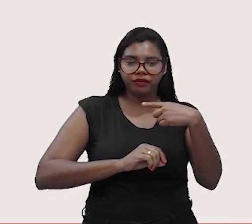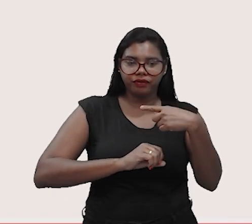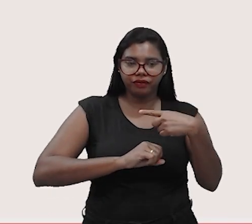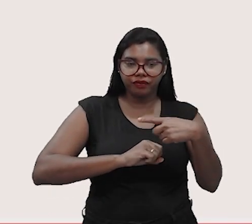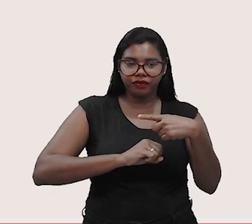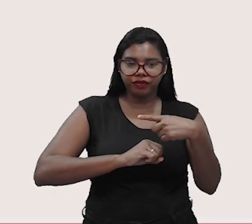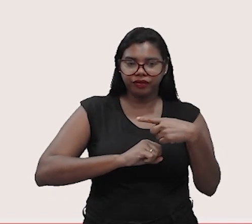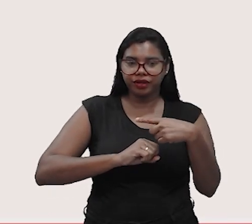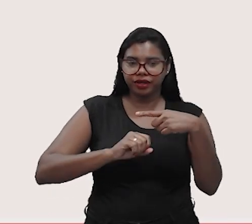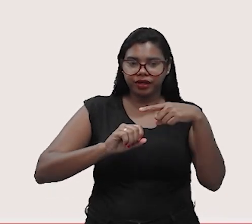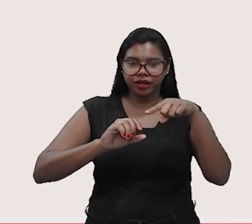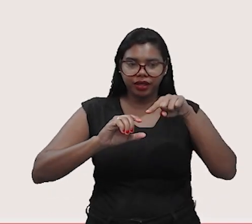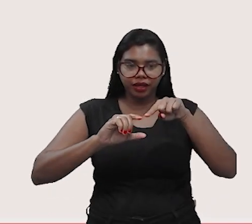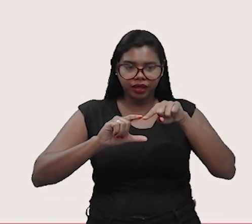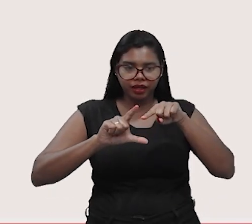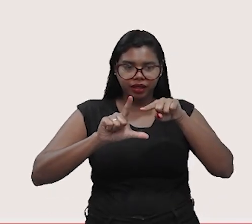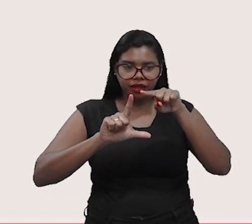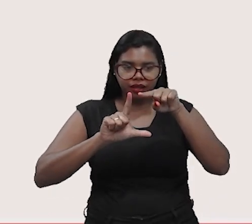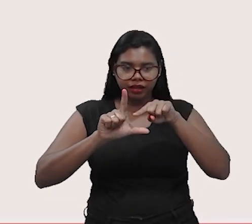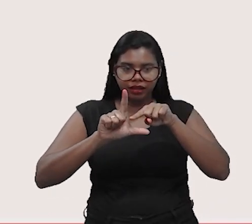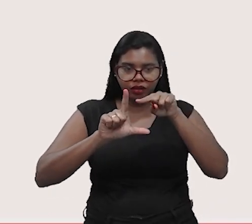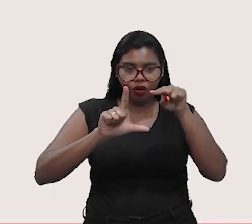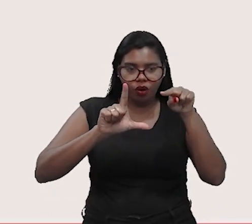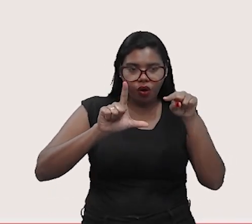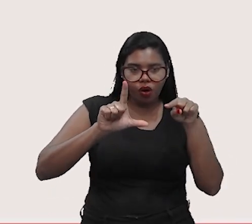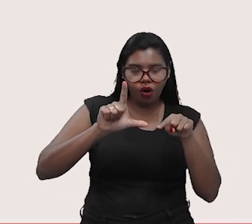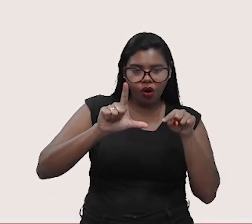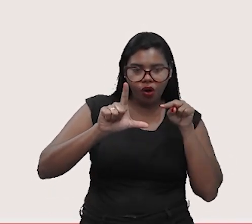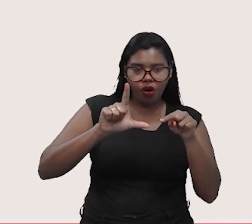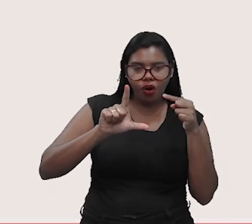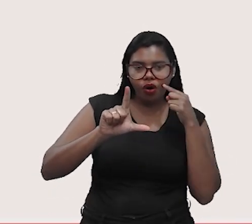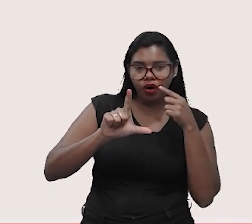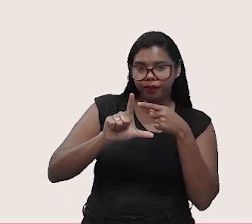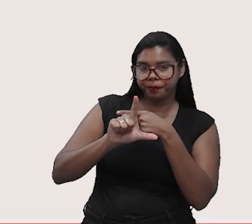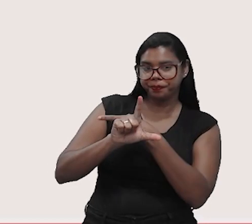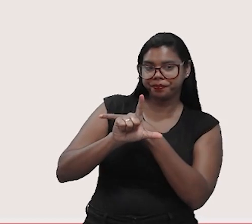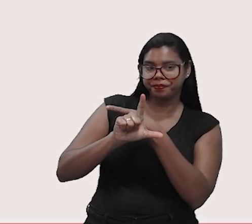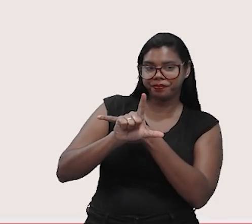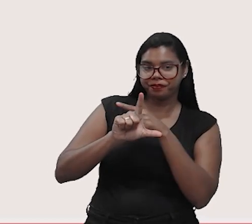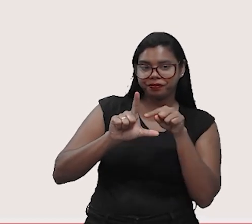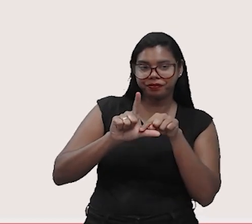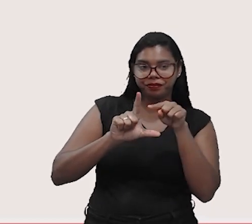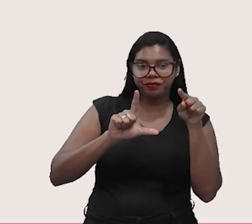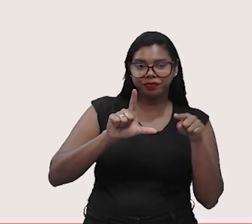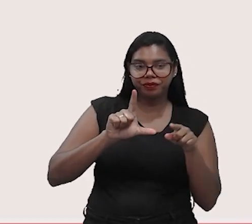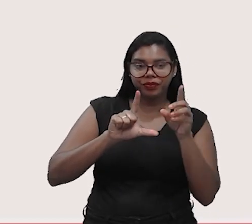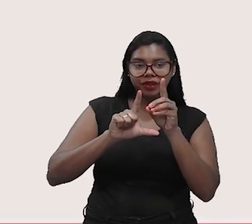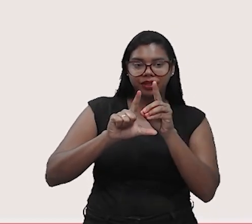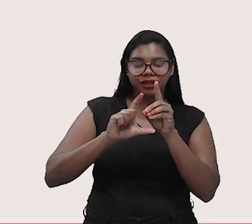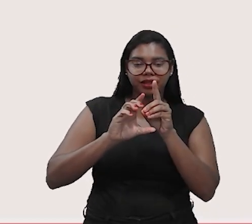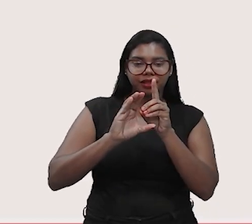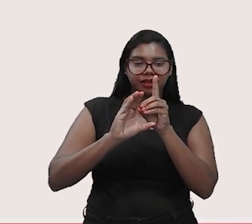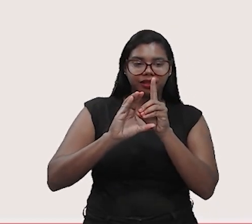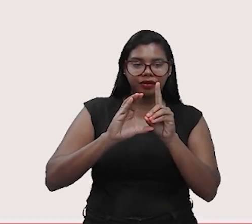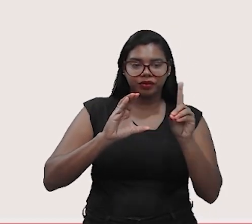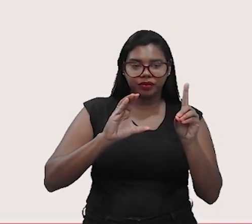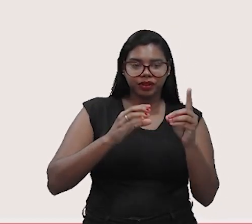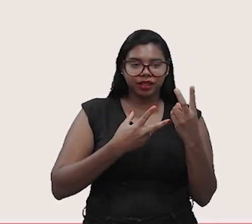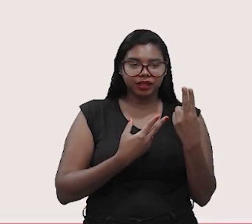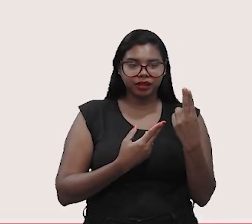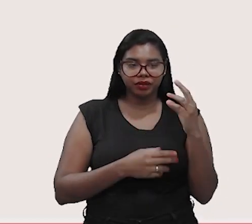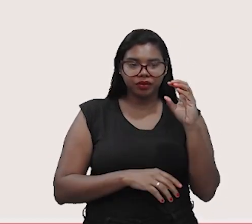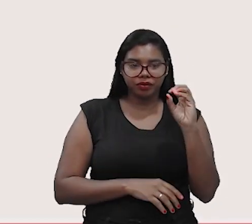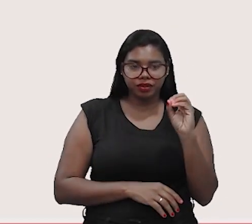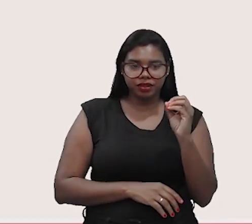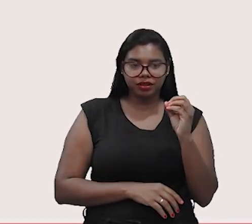tem concavidade voltada para baixo. Existe ali, nesse caso, com delta igual a zero, um único ponto de